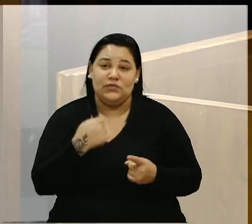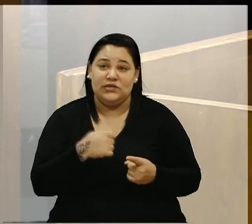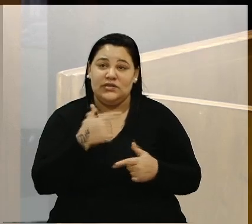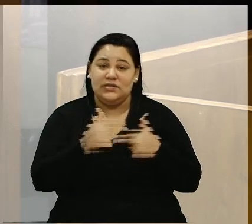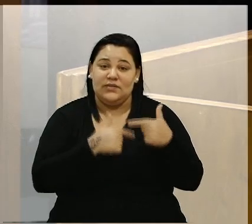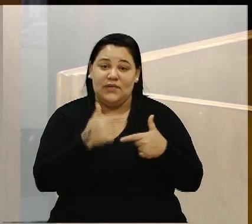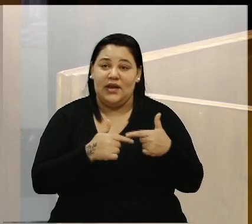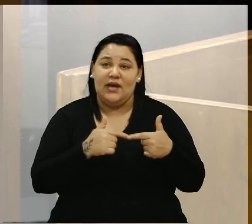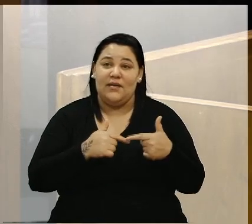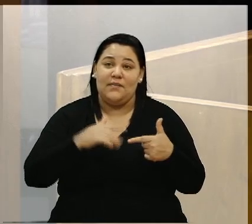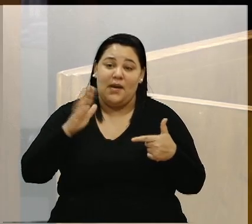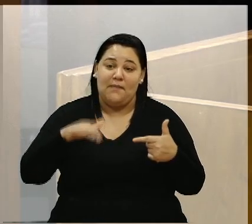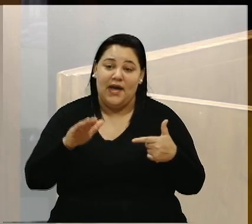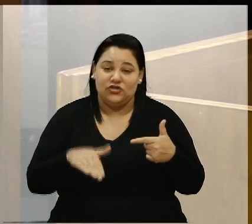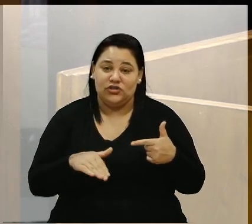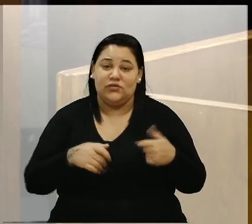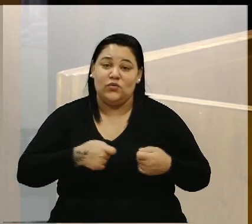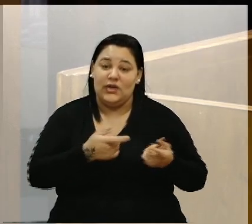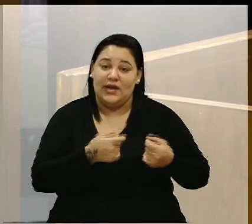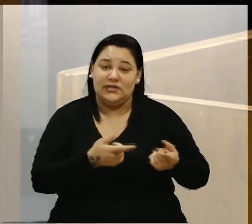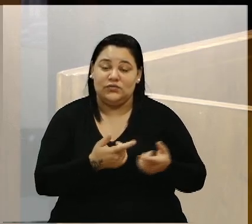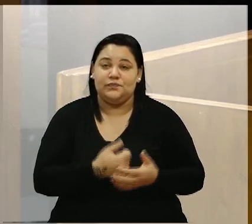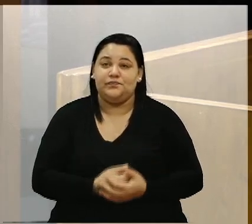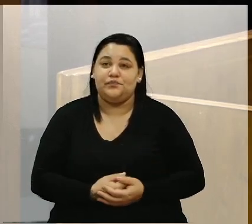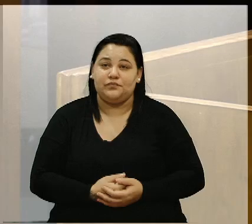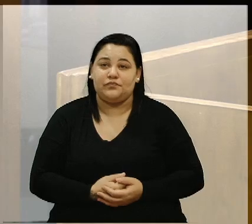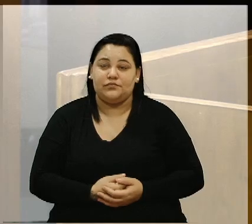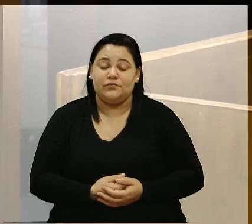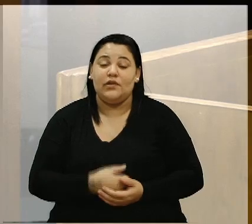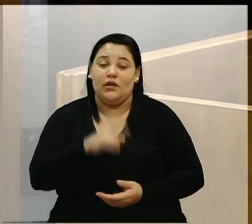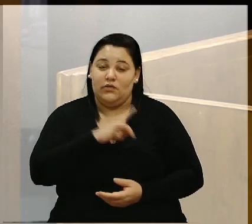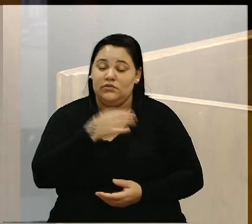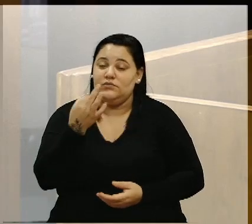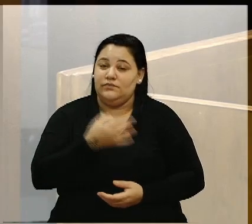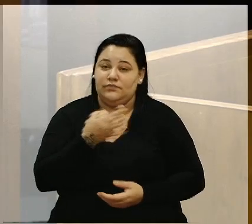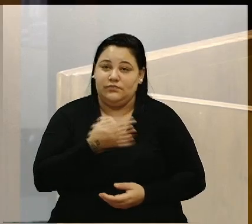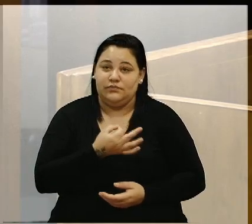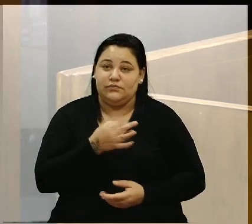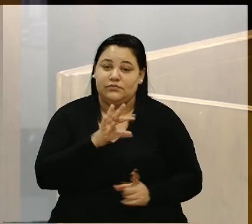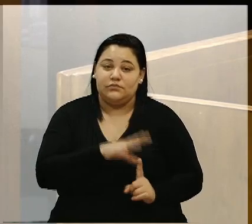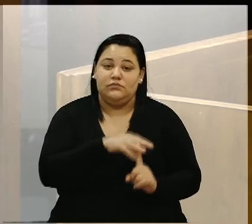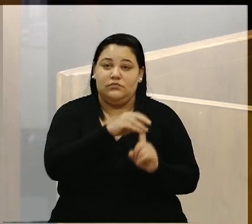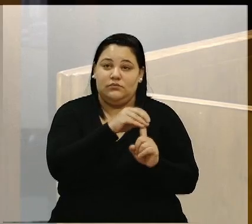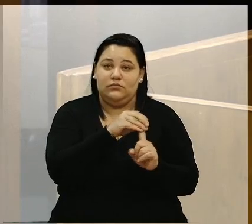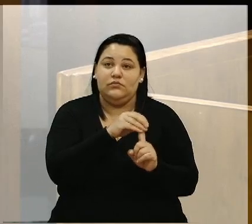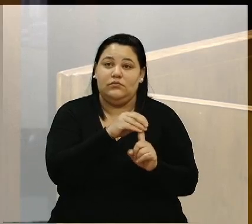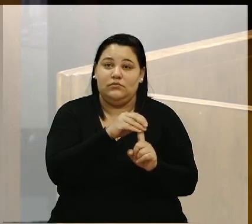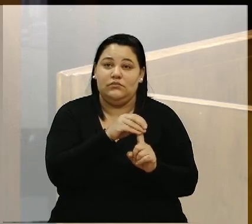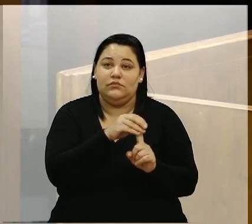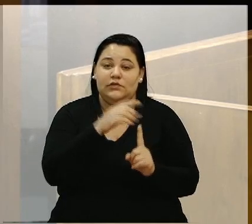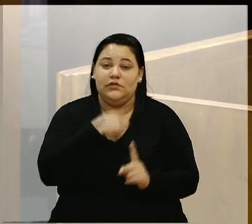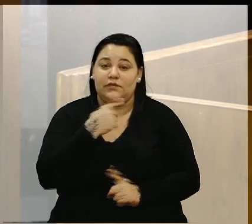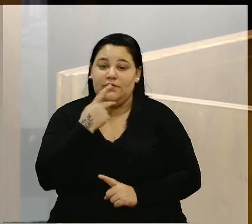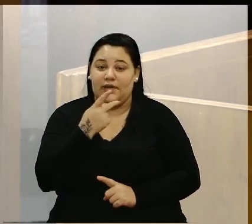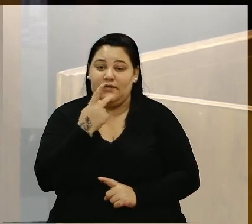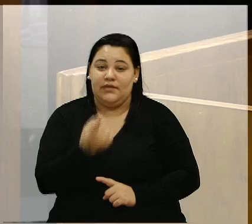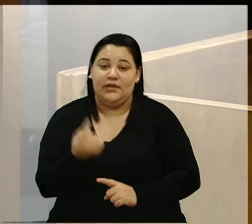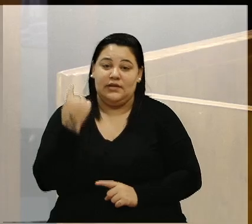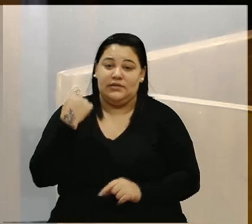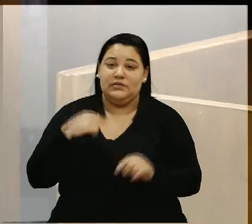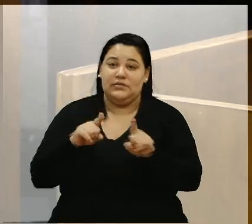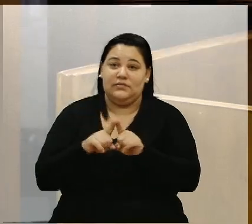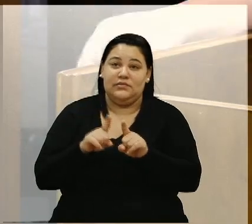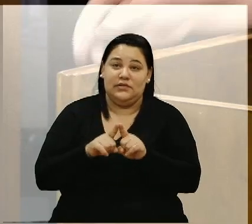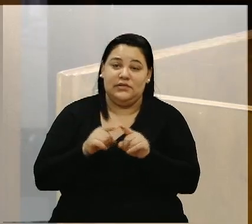para baixar esse custo, de todas as formas. E eu tenho certeza que, principalmente, eu dizia lá atrás, lá quando eu fui